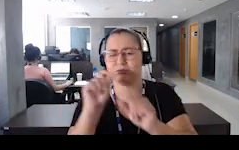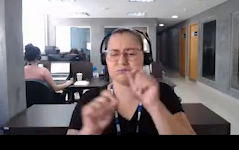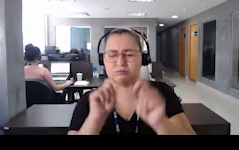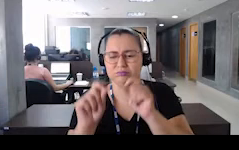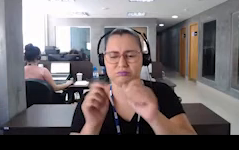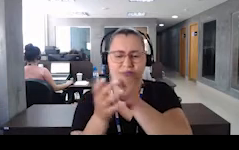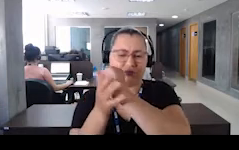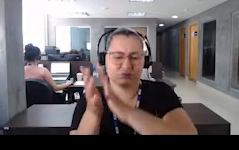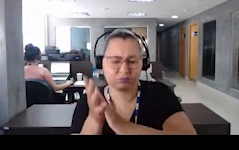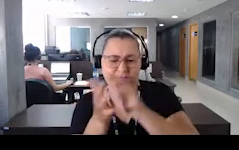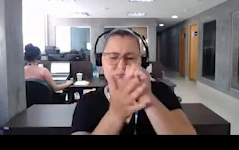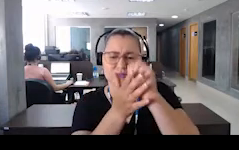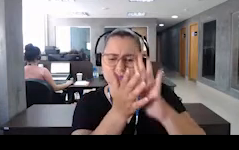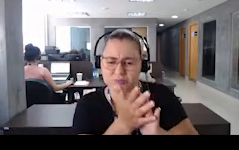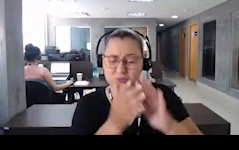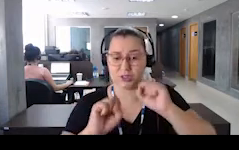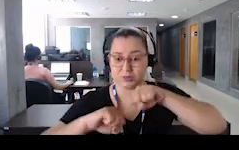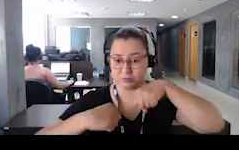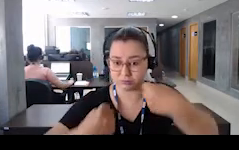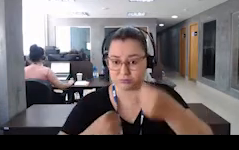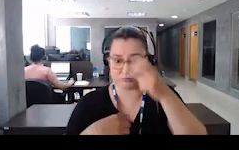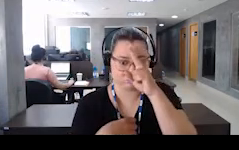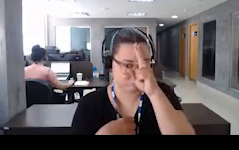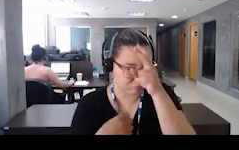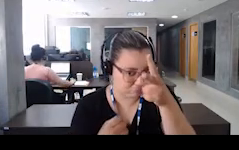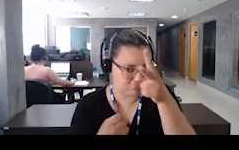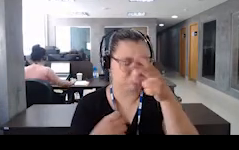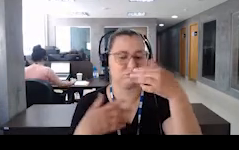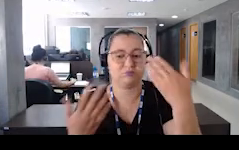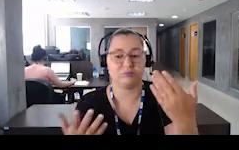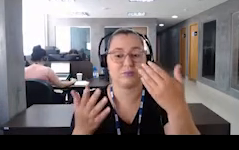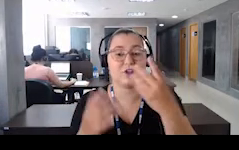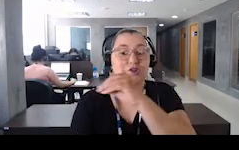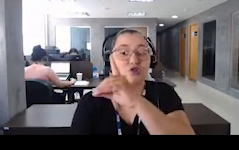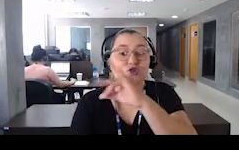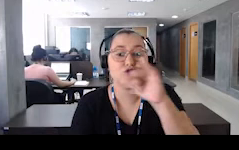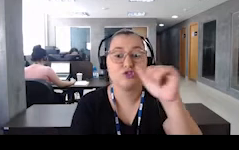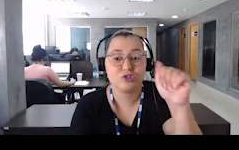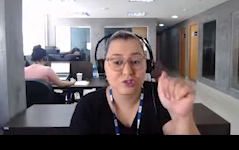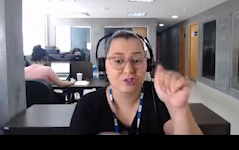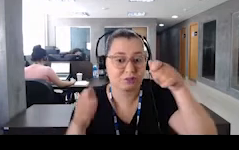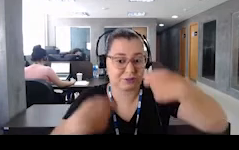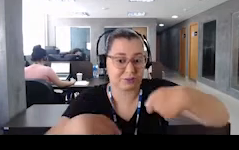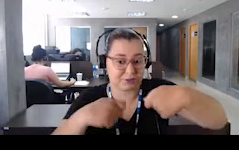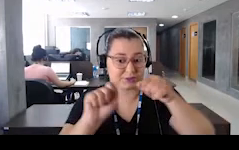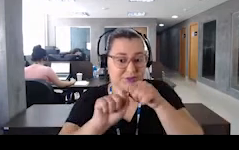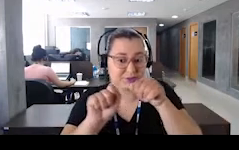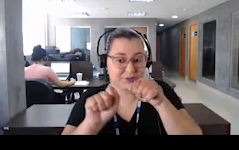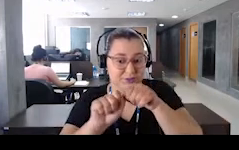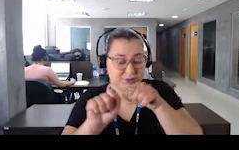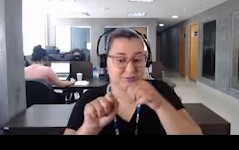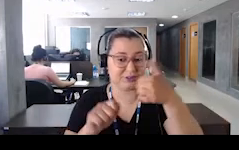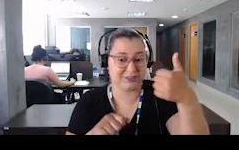de aprendizagem, né? Então, só reforçando aí com vocês, com relação às datas, né, o período de realização da SOC